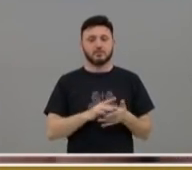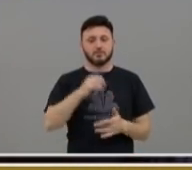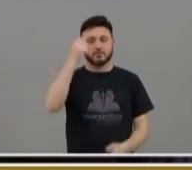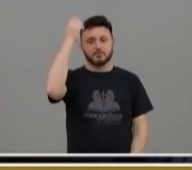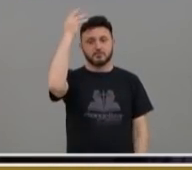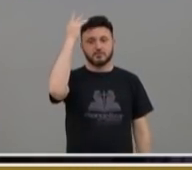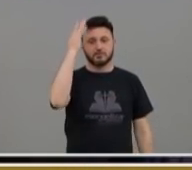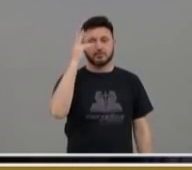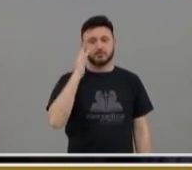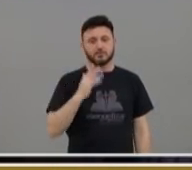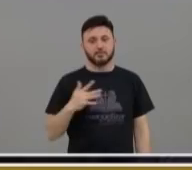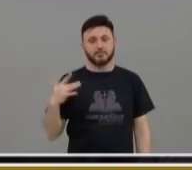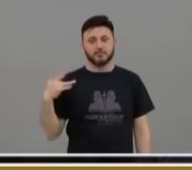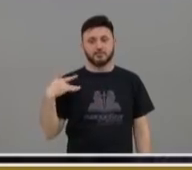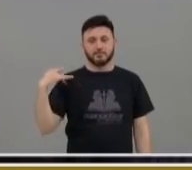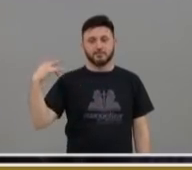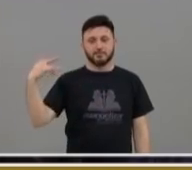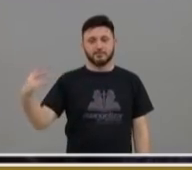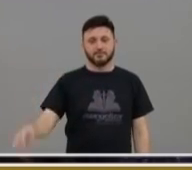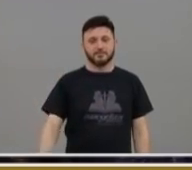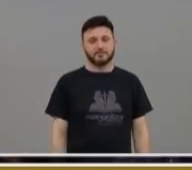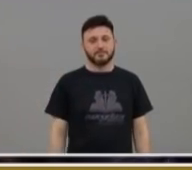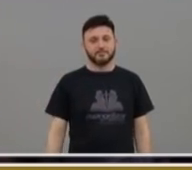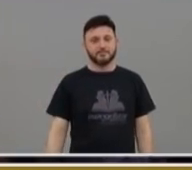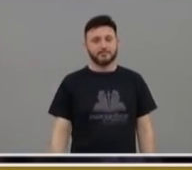Transforma, Senhor.